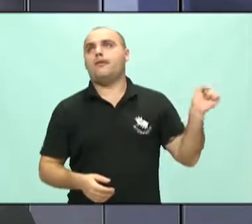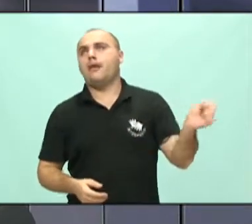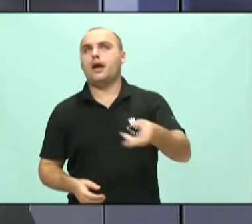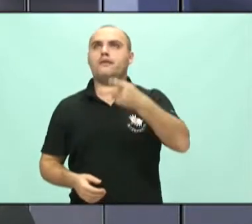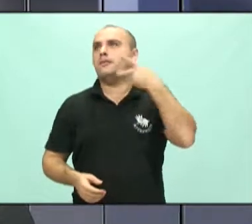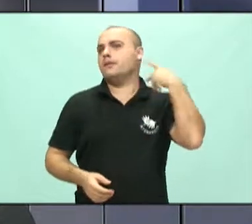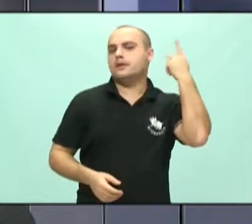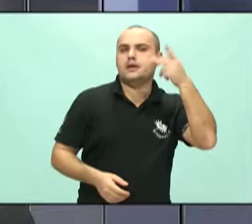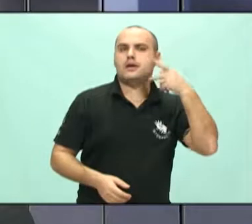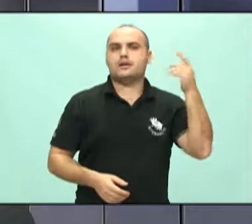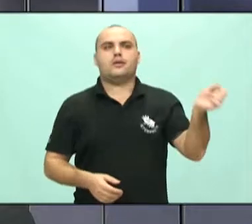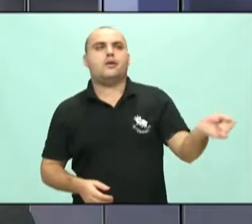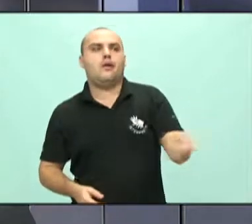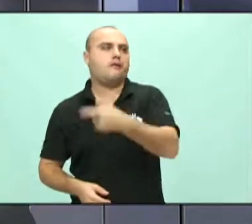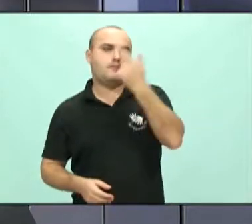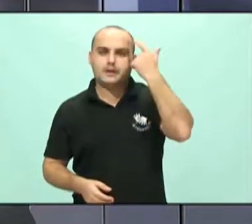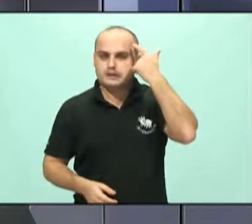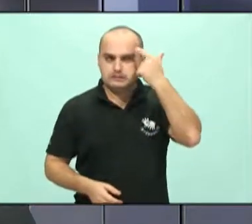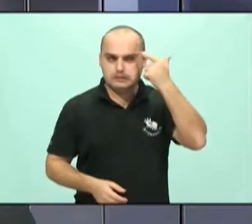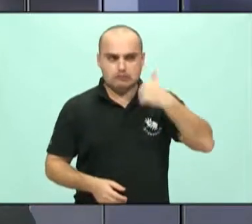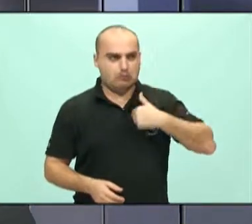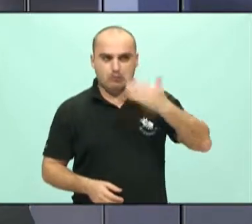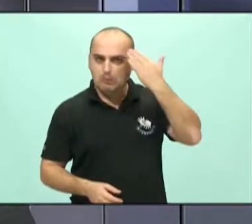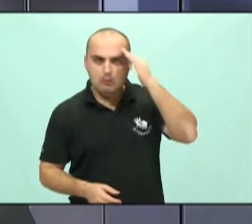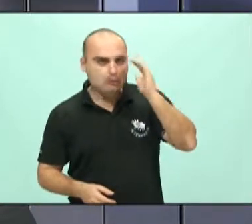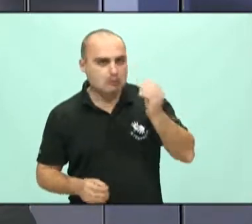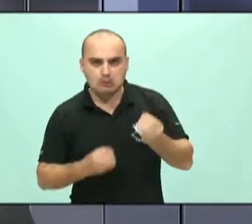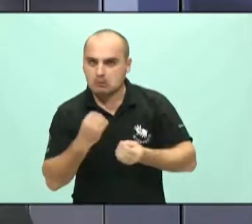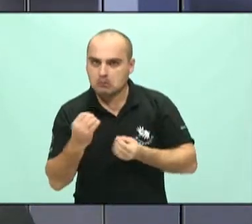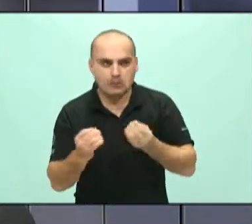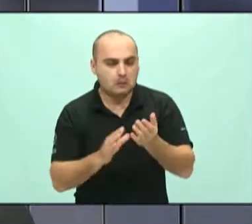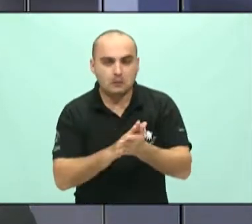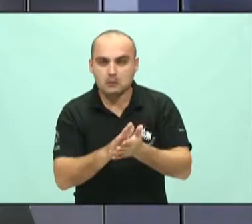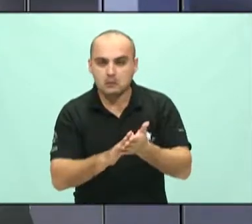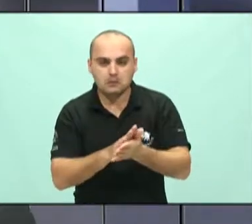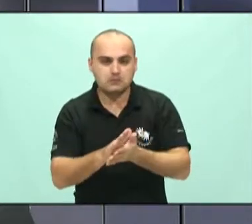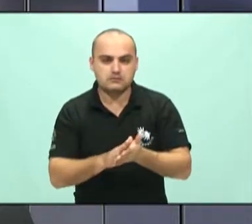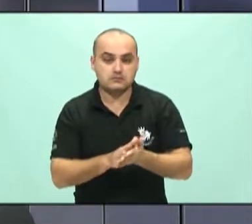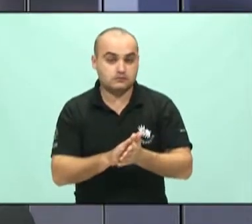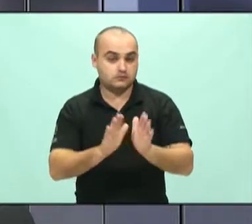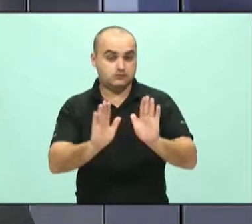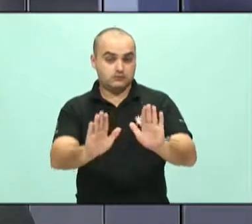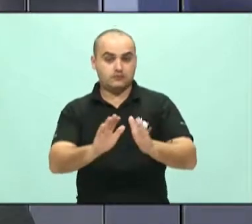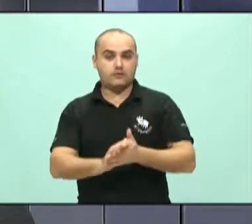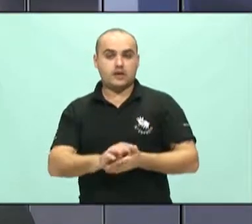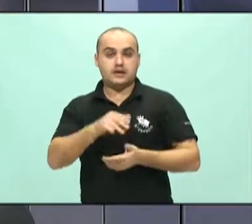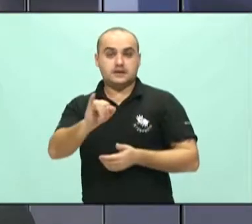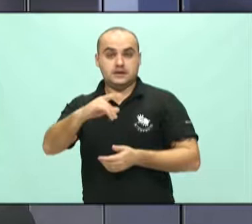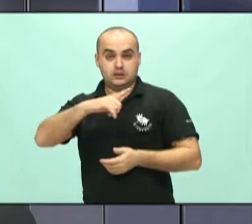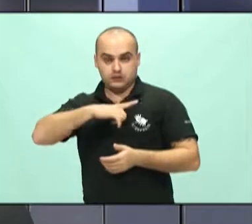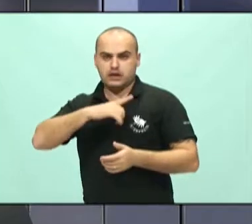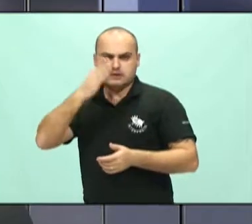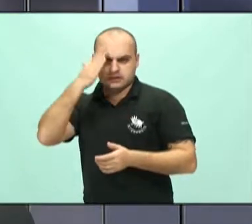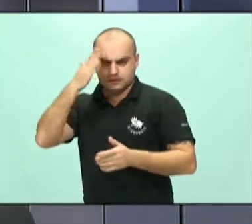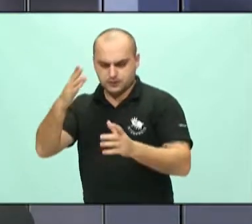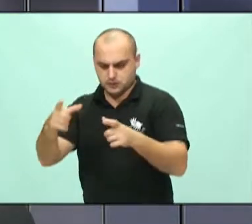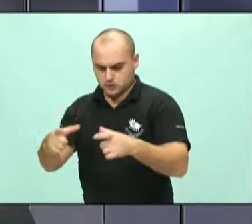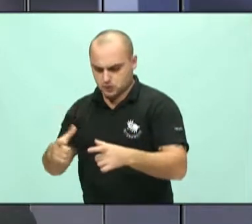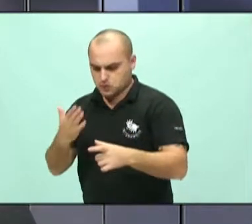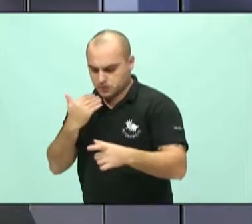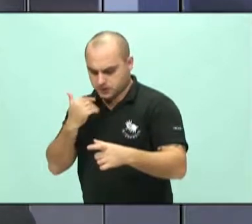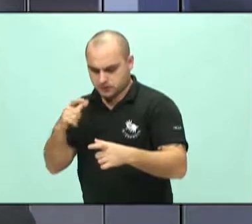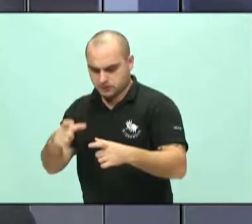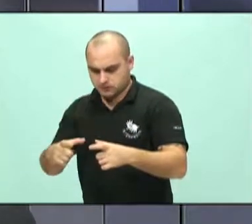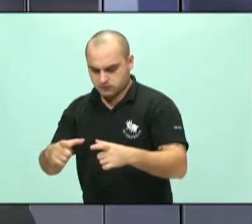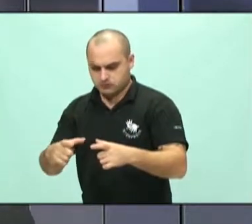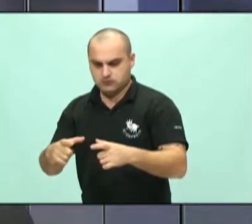pensamento político que eu não entendo. Eu não entendo que se eu tenho comida no meu prato e tu não tens